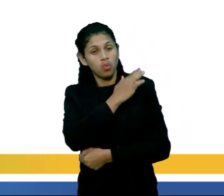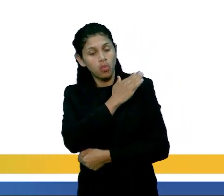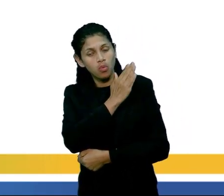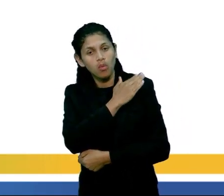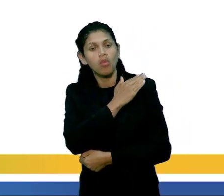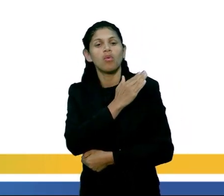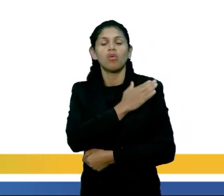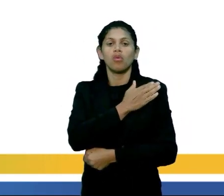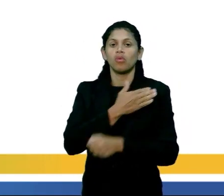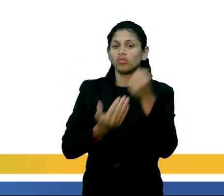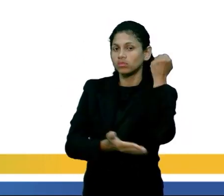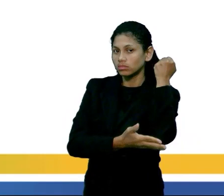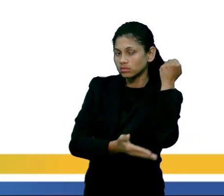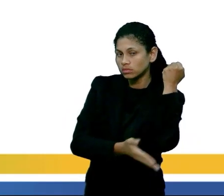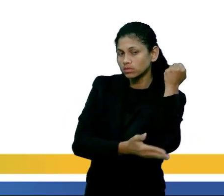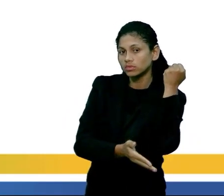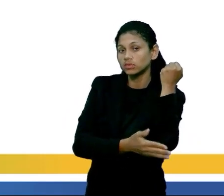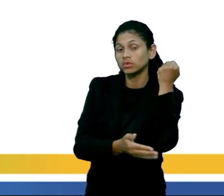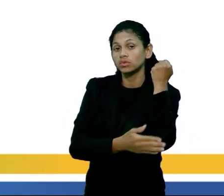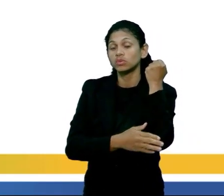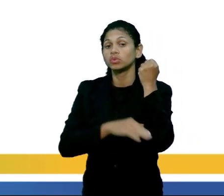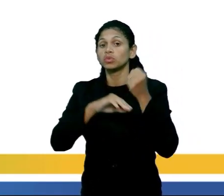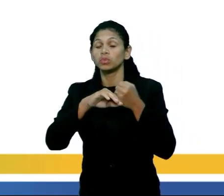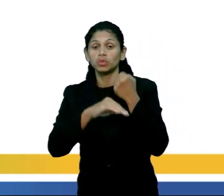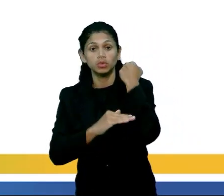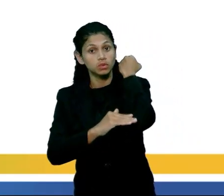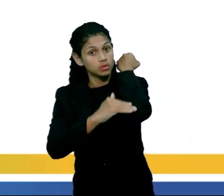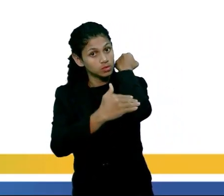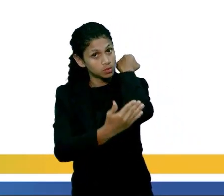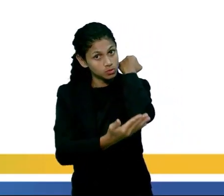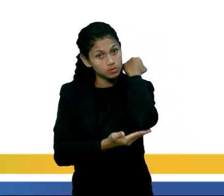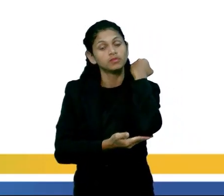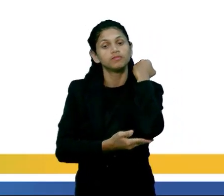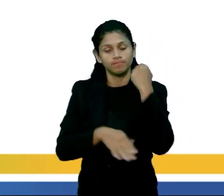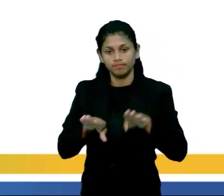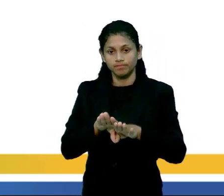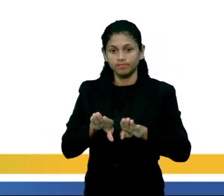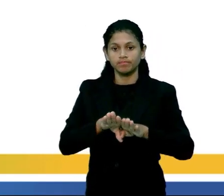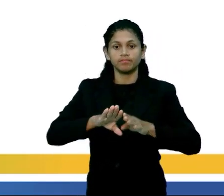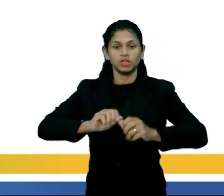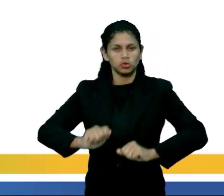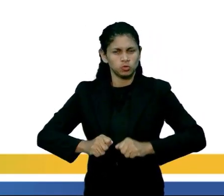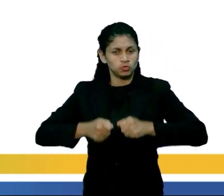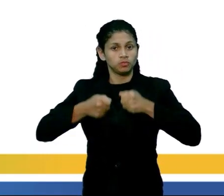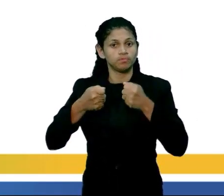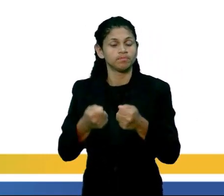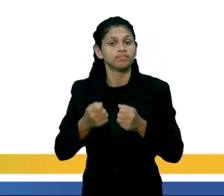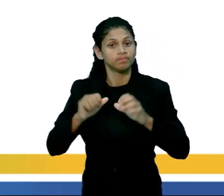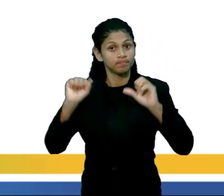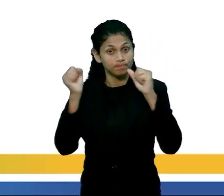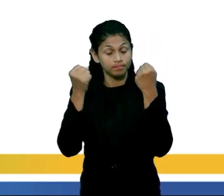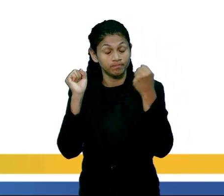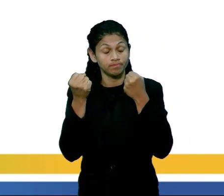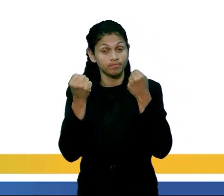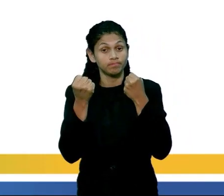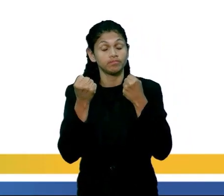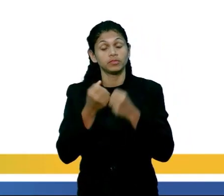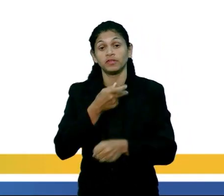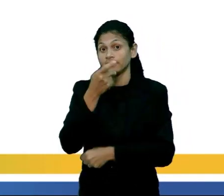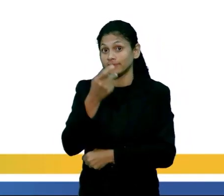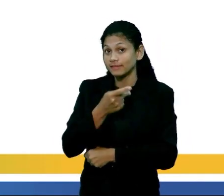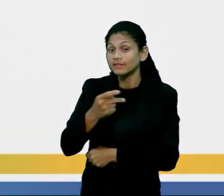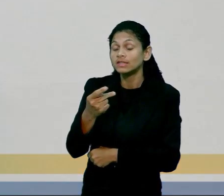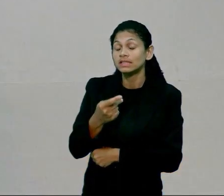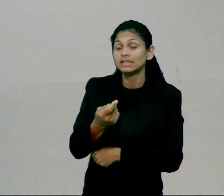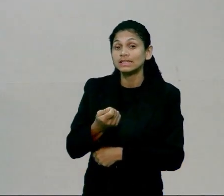cotovelo, joelhos e também a região lombar. Como exemplo do esforço físico, podemos citar aqui as atividades da dona